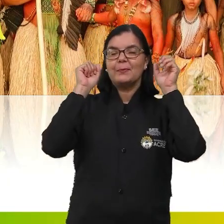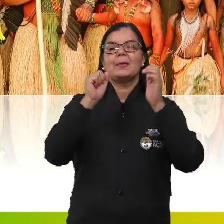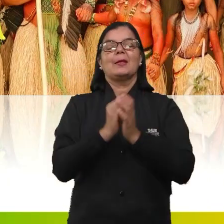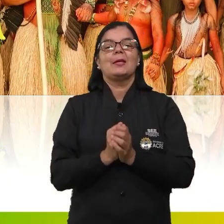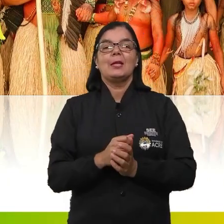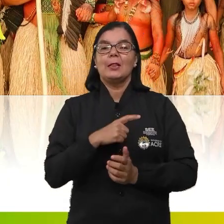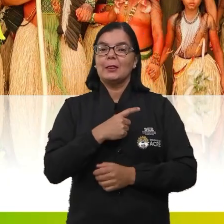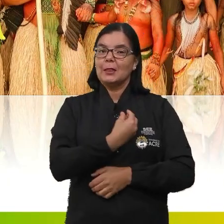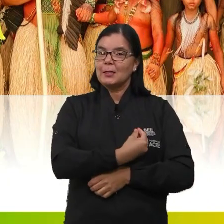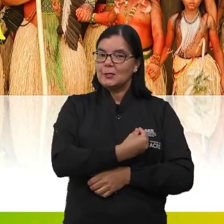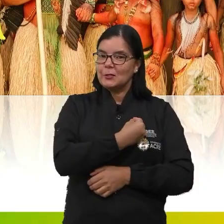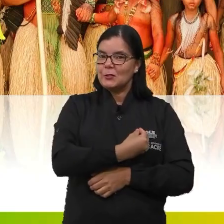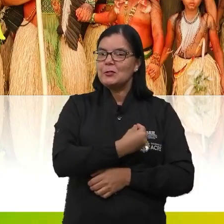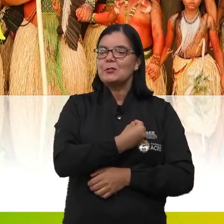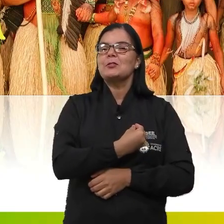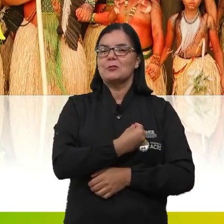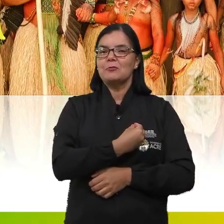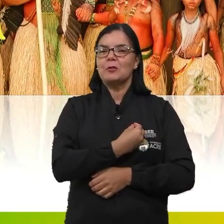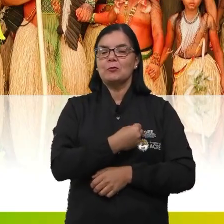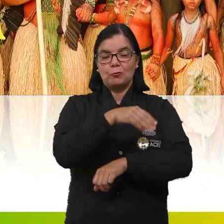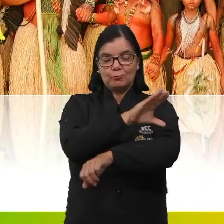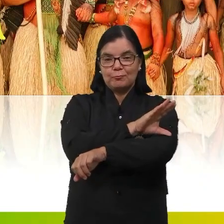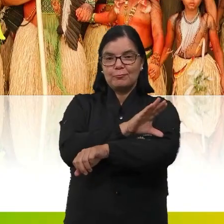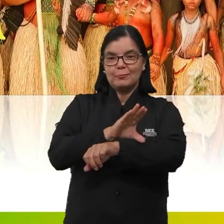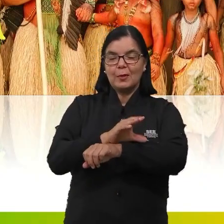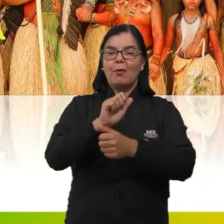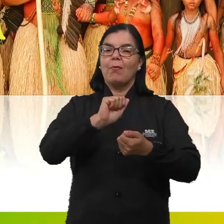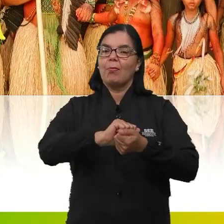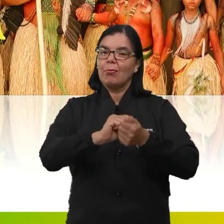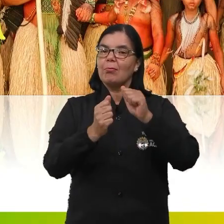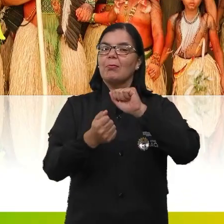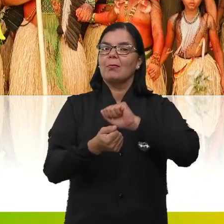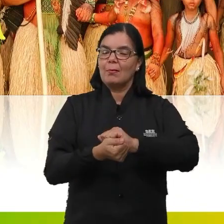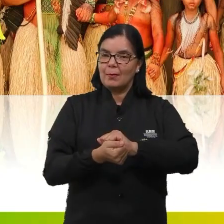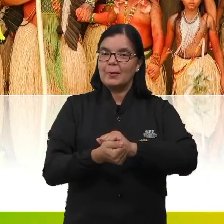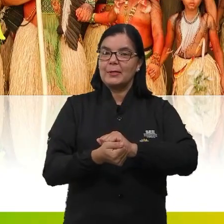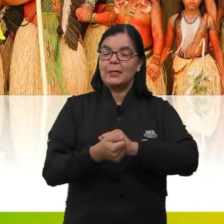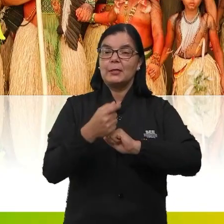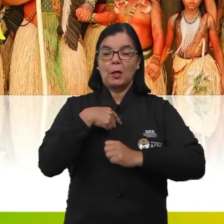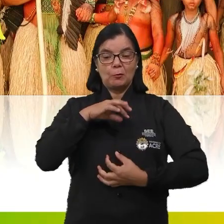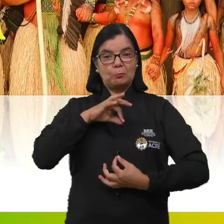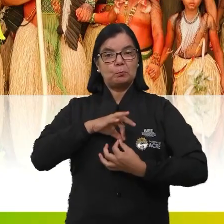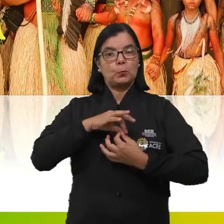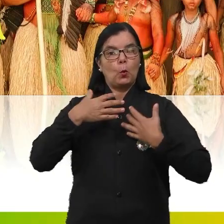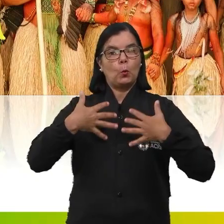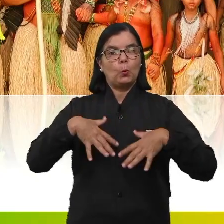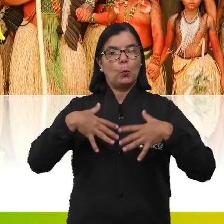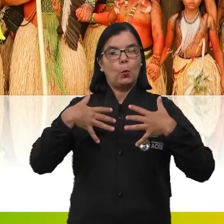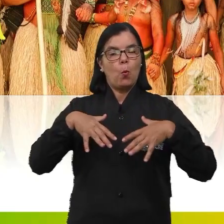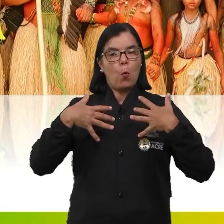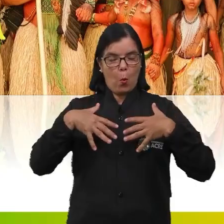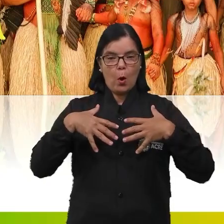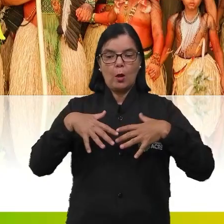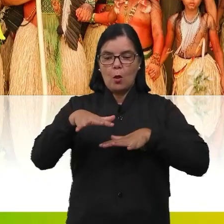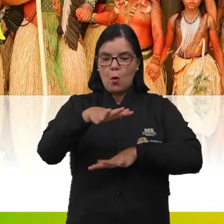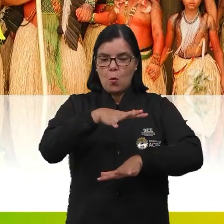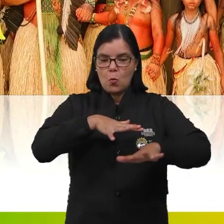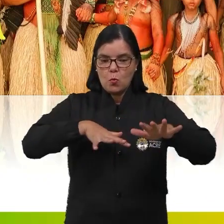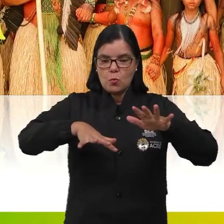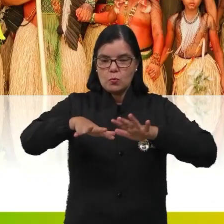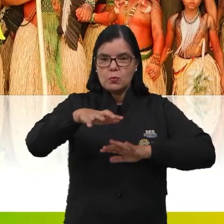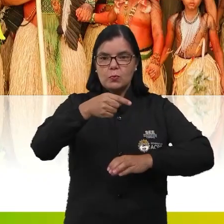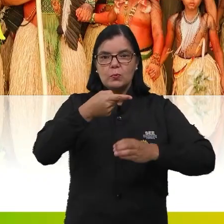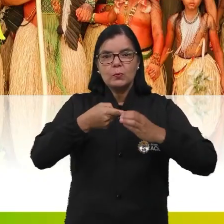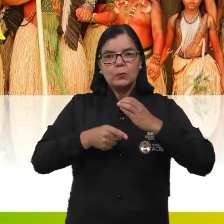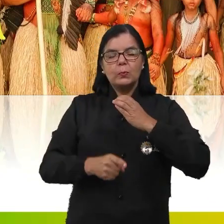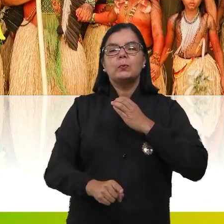exemplo vibrante de resiliência cultural e adaptação. Sua rica espiritualidade se manifesta em rituais profundos